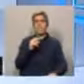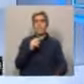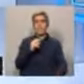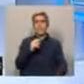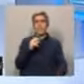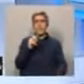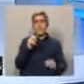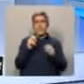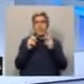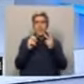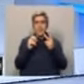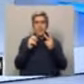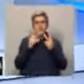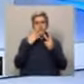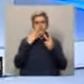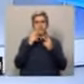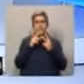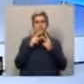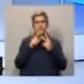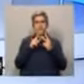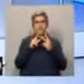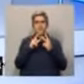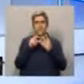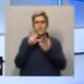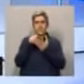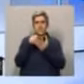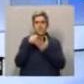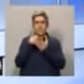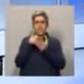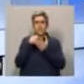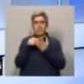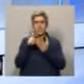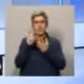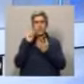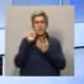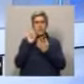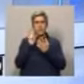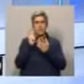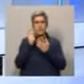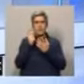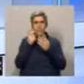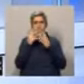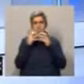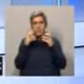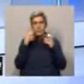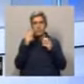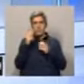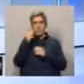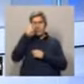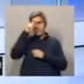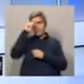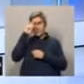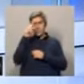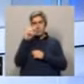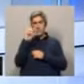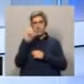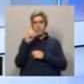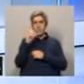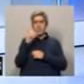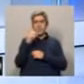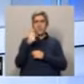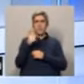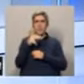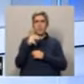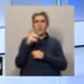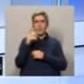duas situações mais de assinalar. Aqui na Europa Central podemos ter hoje um dia com pouca nebulosidade, Dublin chegará aos 8, Berna aos 2 graus.